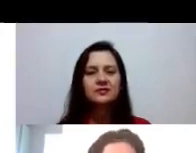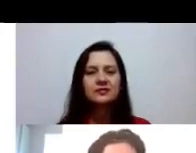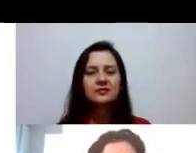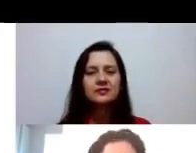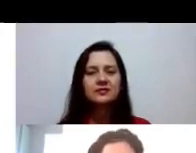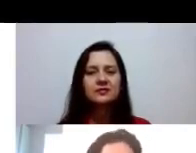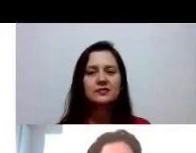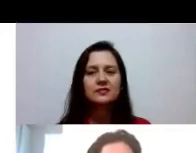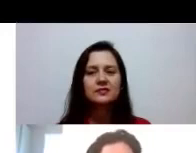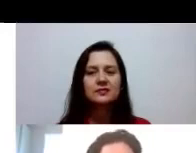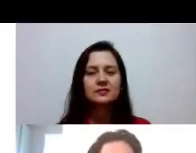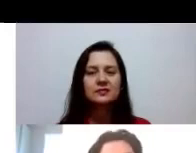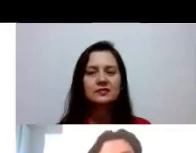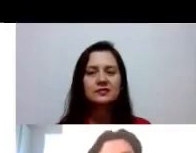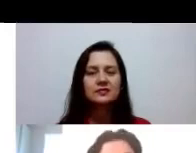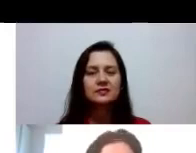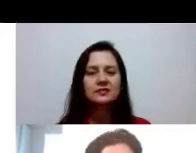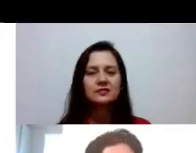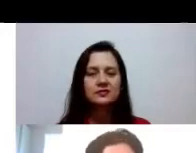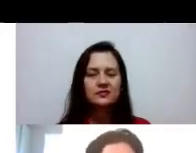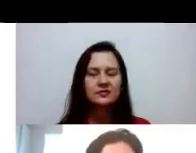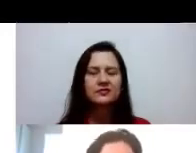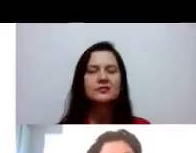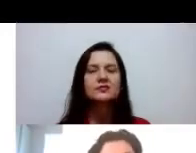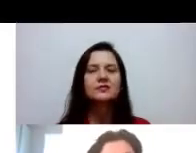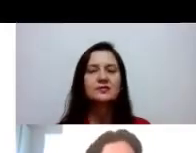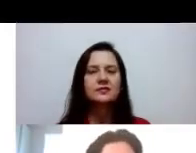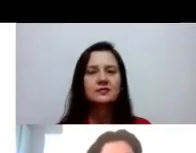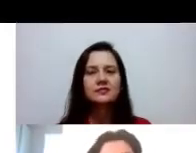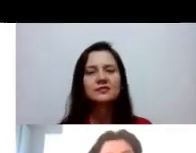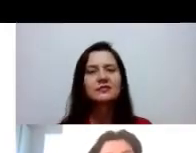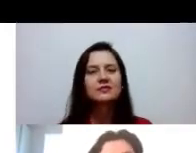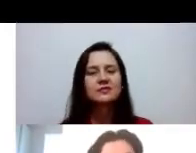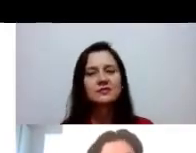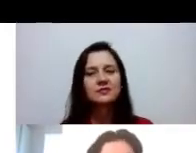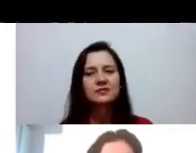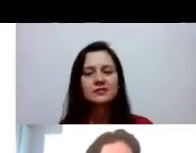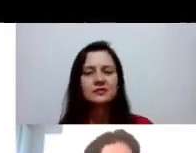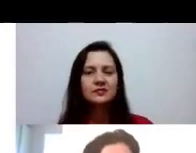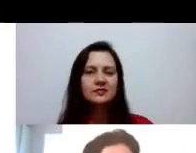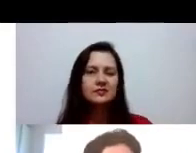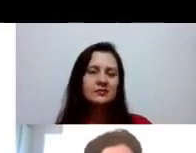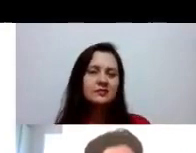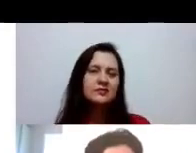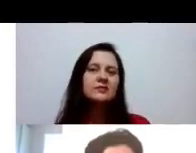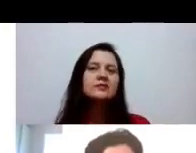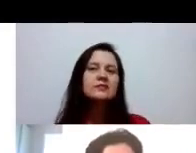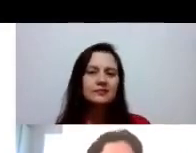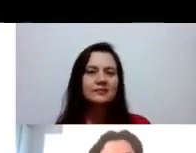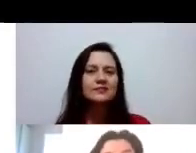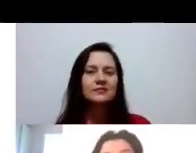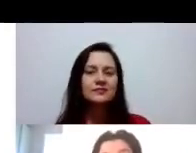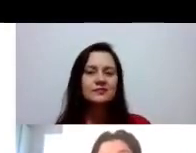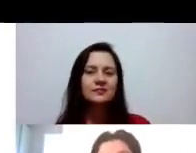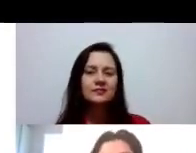na totalidade que está na lei, você manda para o jurídico vai te falar se você pode ou não fazer aquele ato.